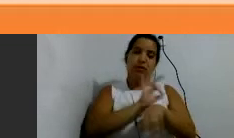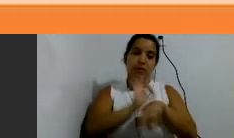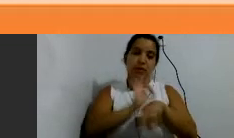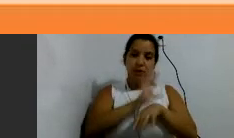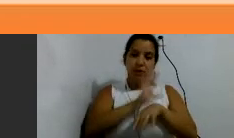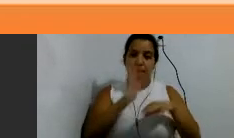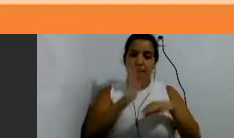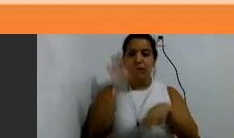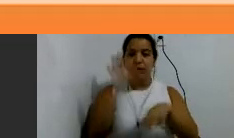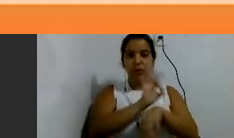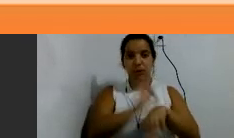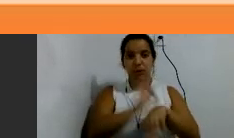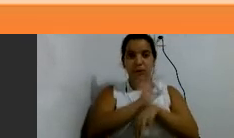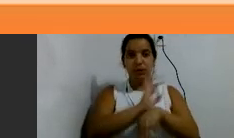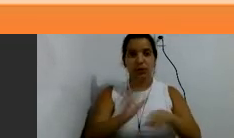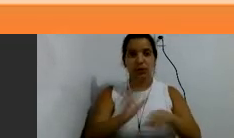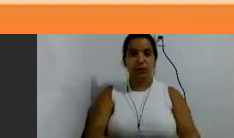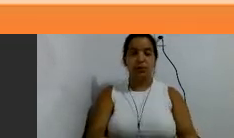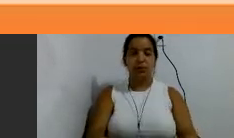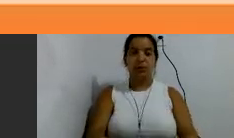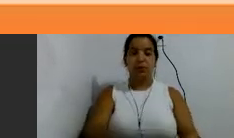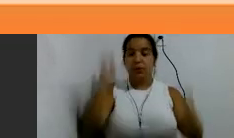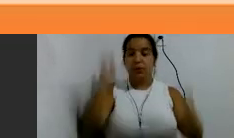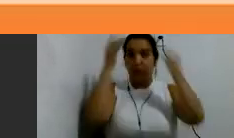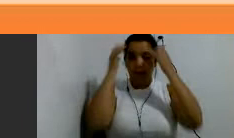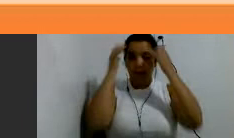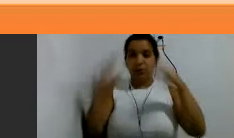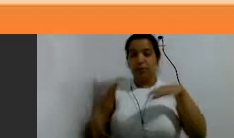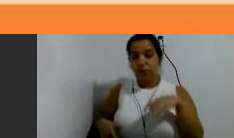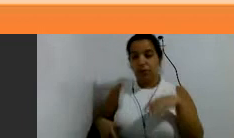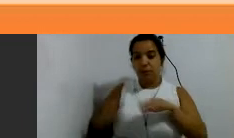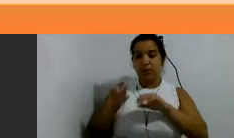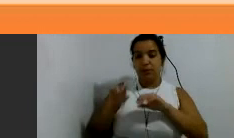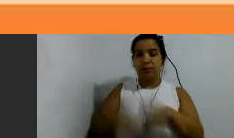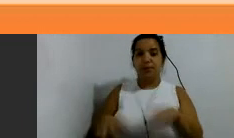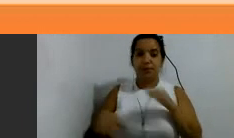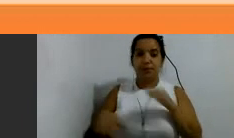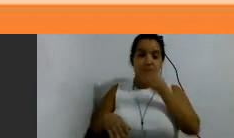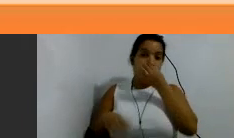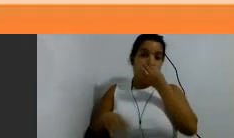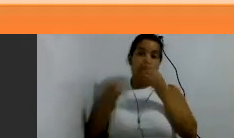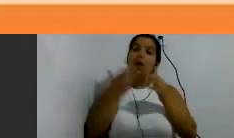células, ele vai para o cérebro, ele vai para o fígado, ele deposita esse pigmento.